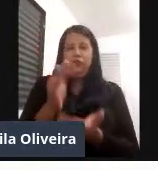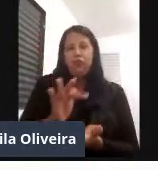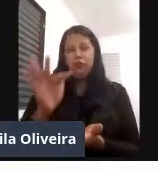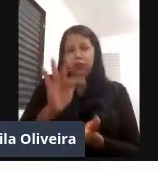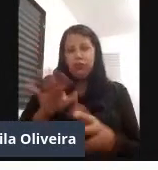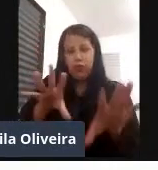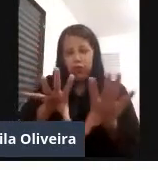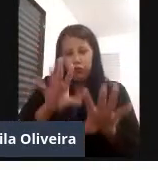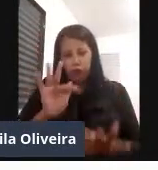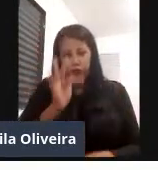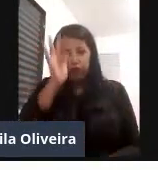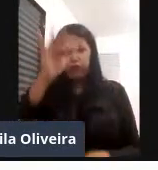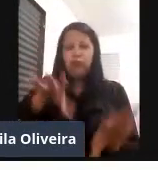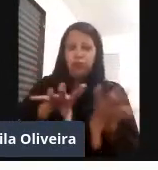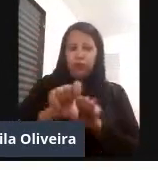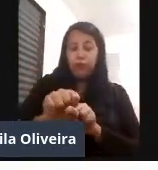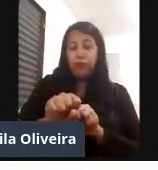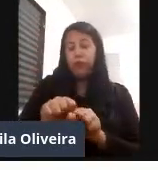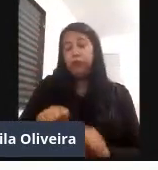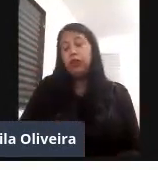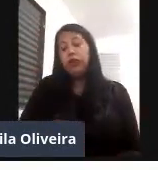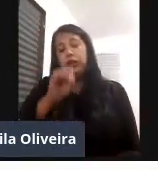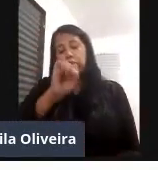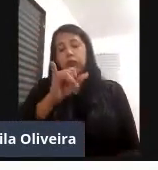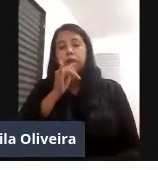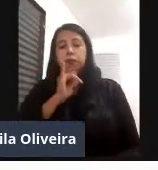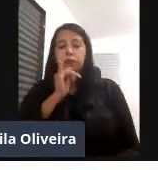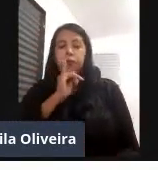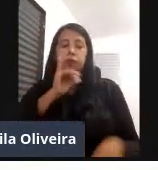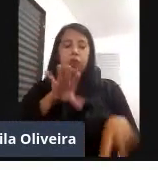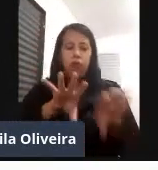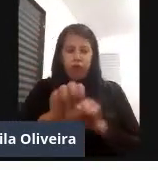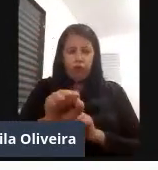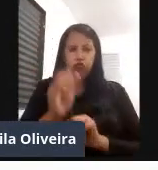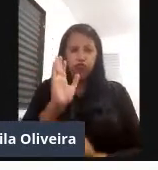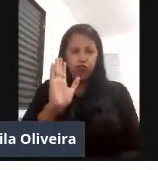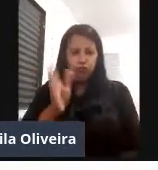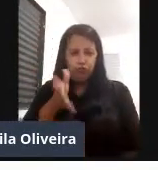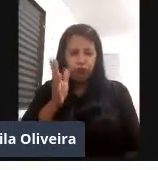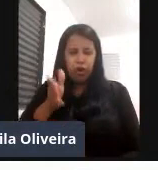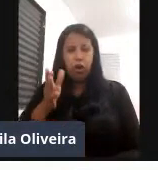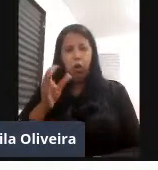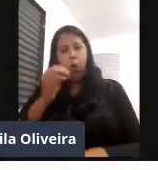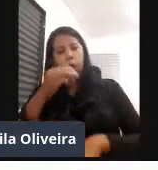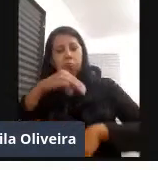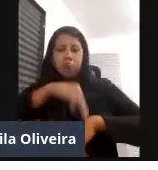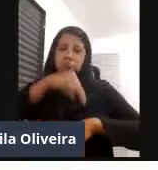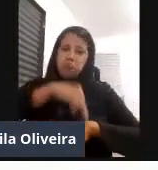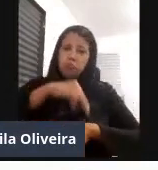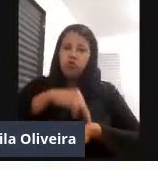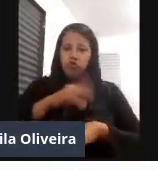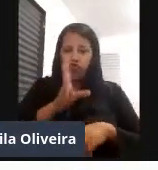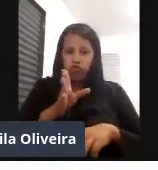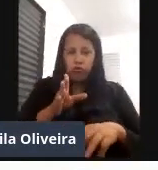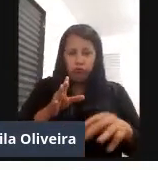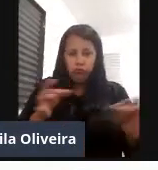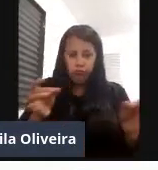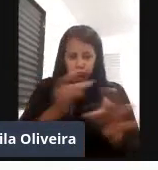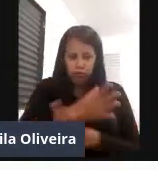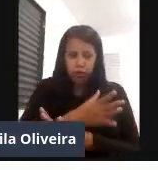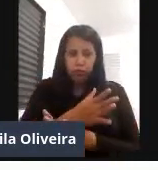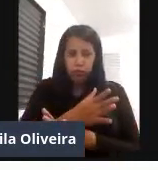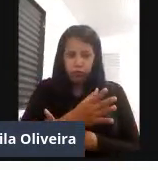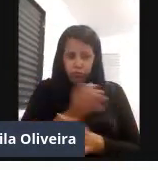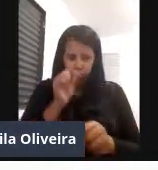mesmo quando sai quando termina a graduação, aí termina o mestrado e assim vai, a gente continua aprendendo. Então,